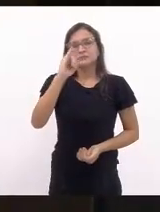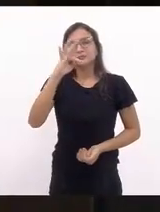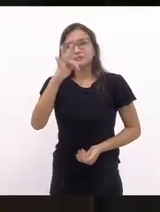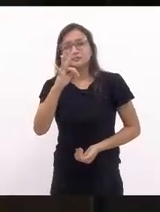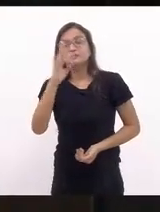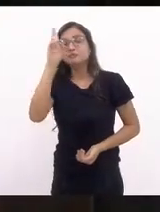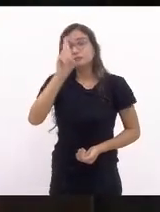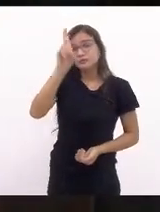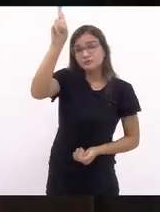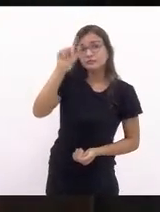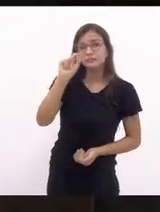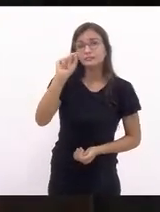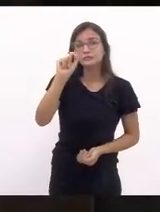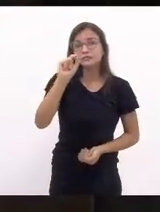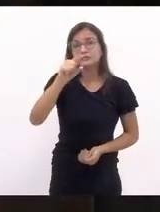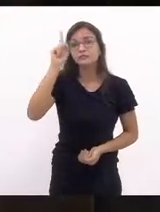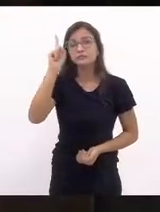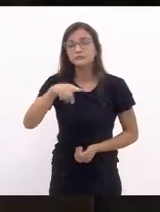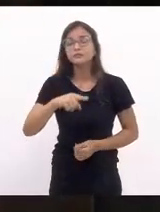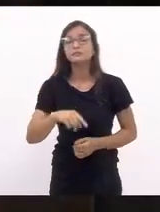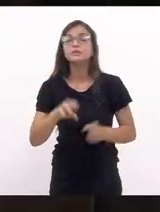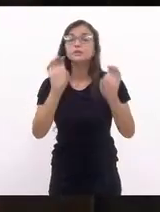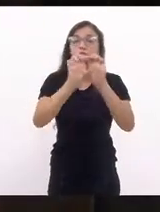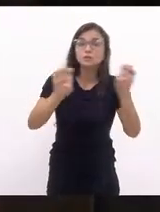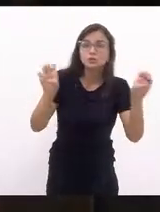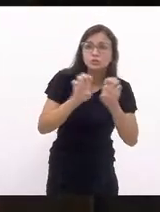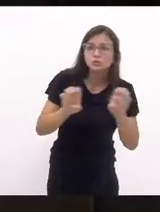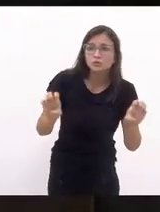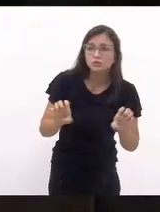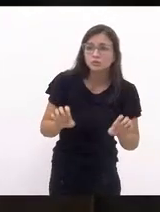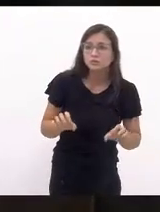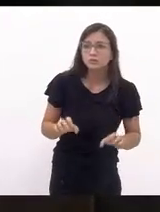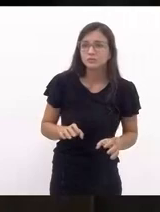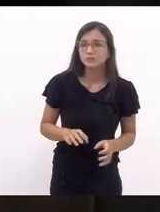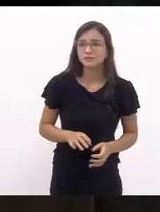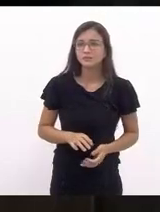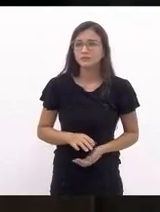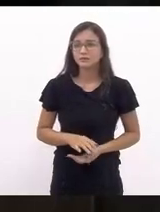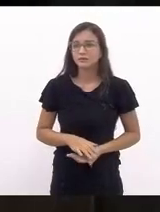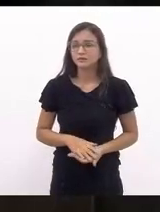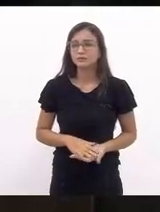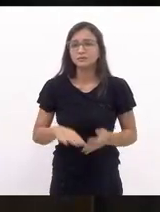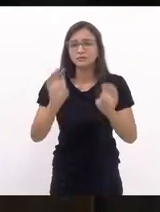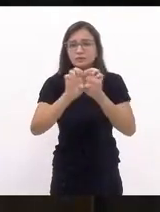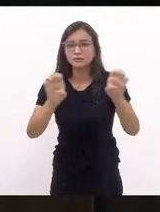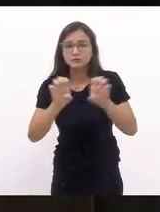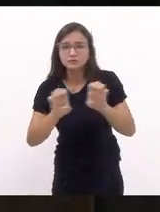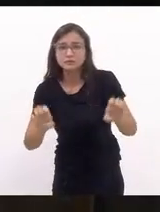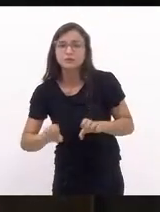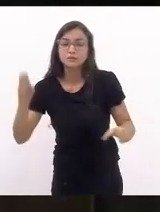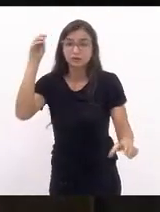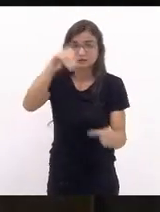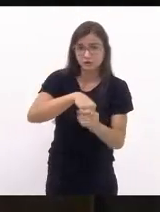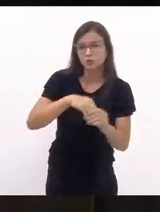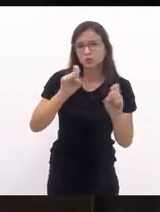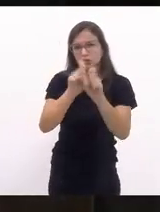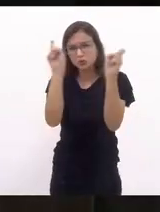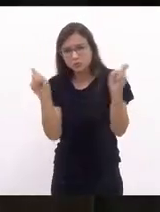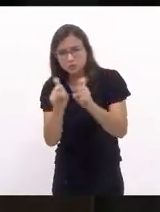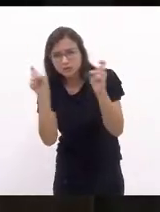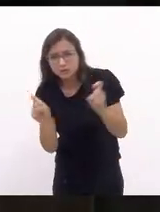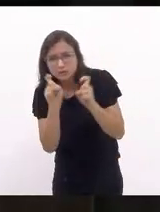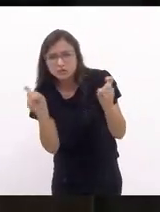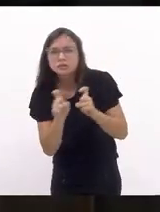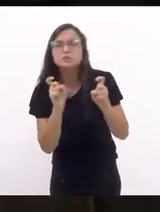é responsável por manter Astro toda a estrutura em toda estrutura interna de computadores e